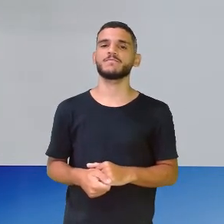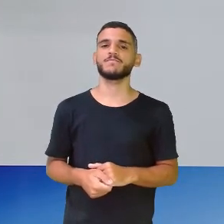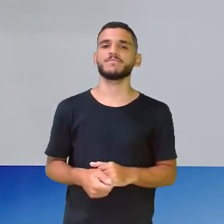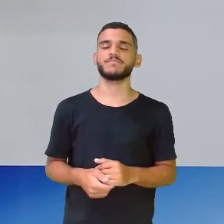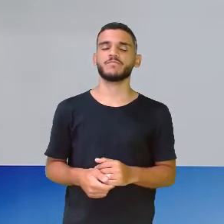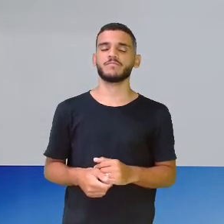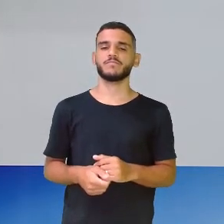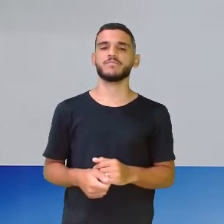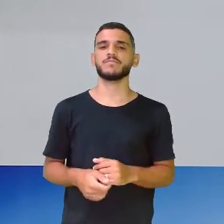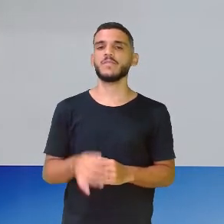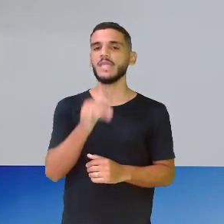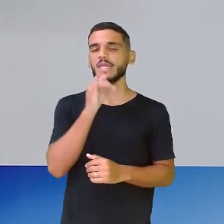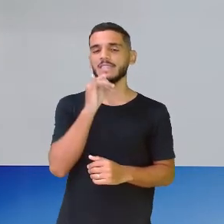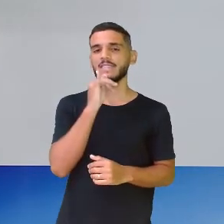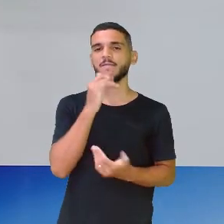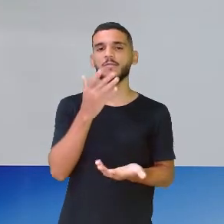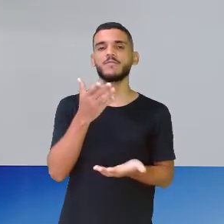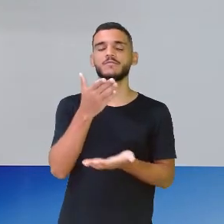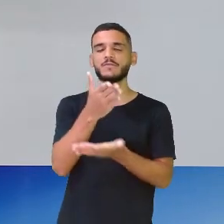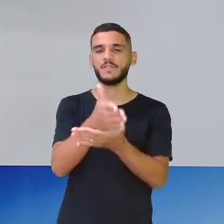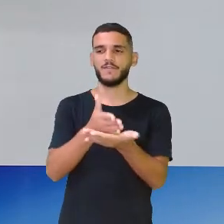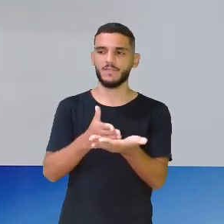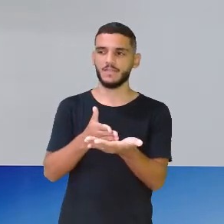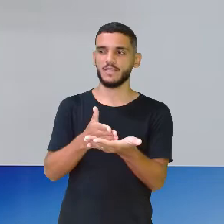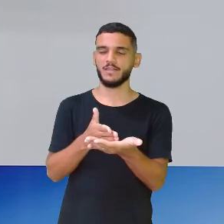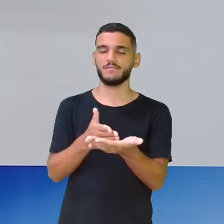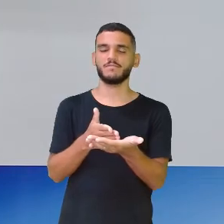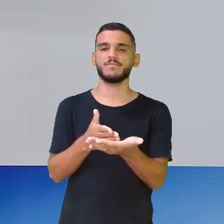meu inteiro em 2 partes,